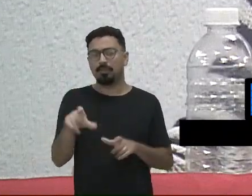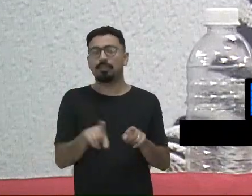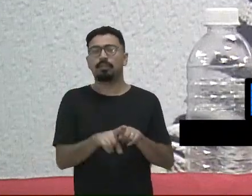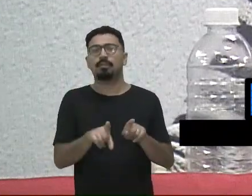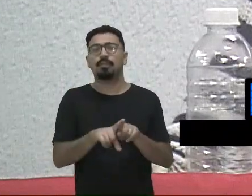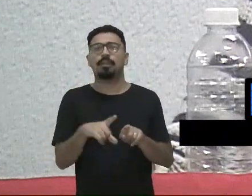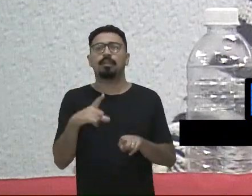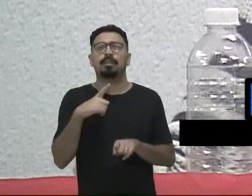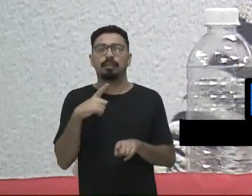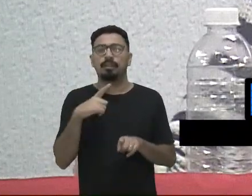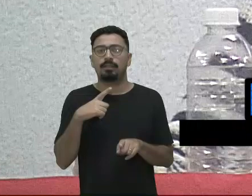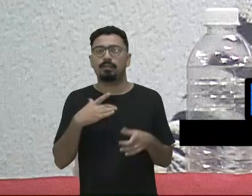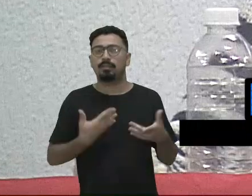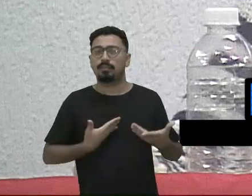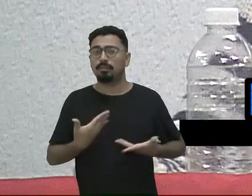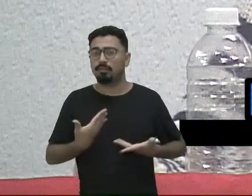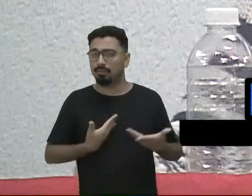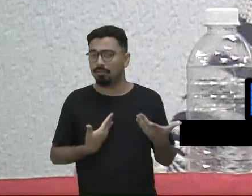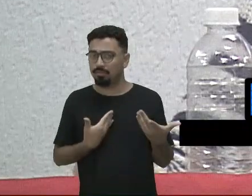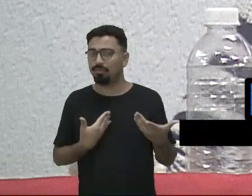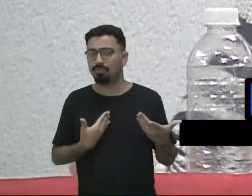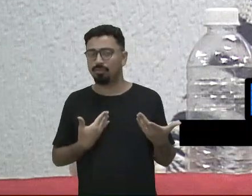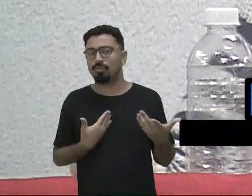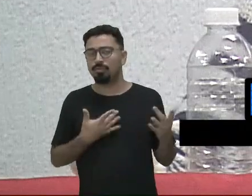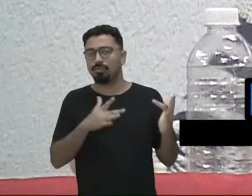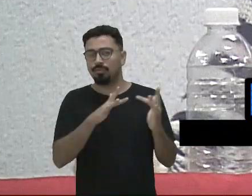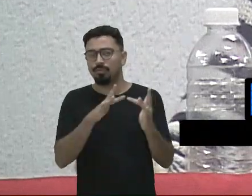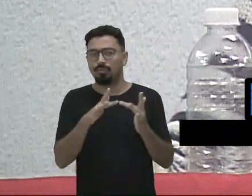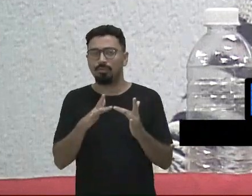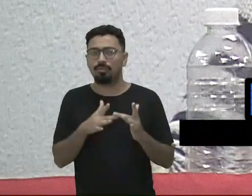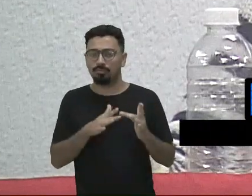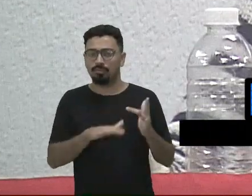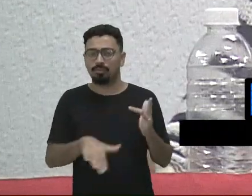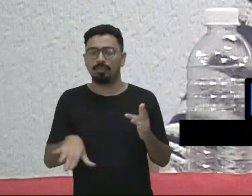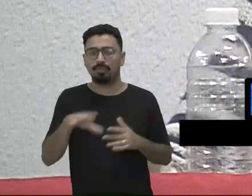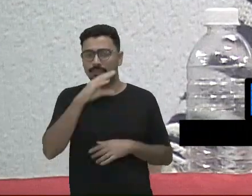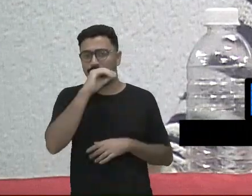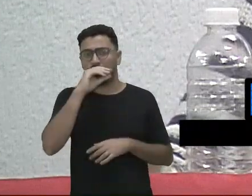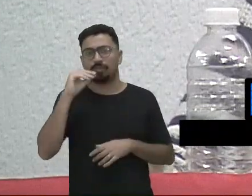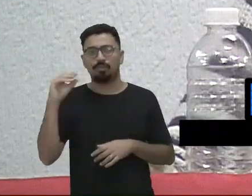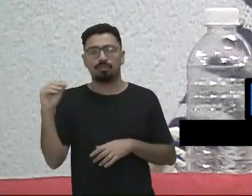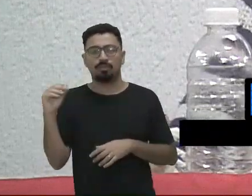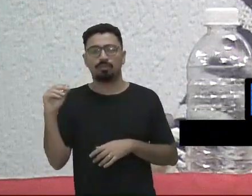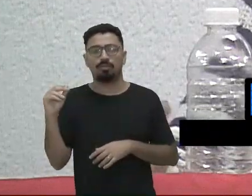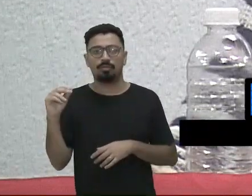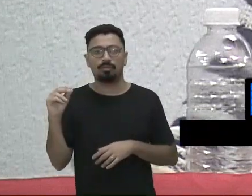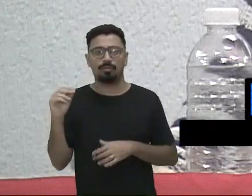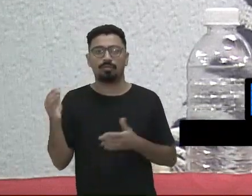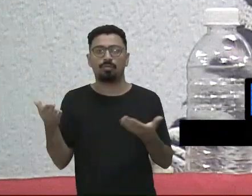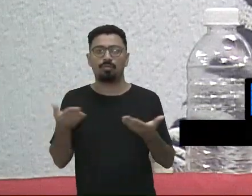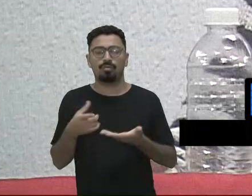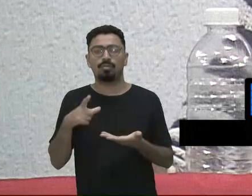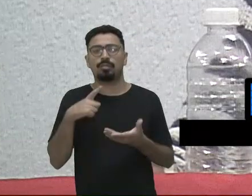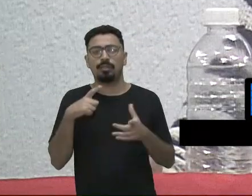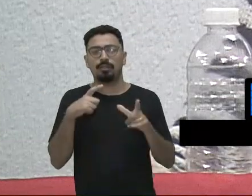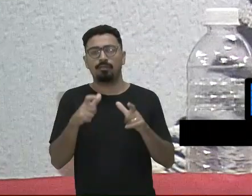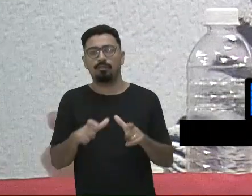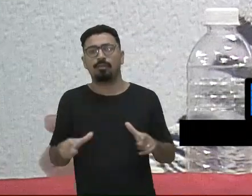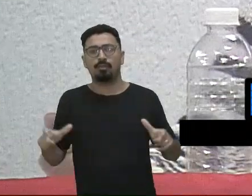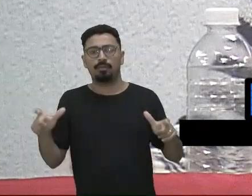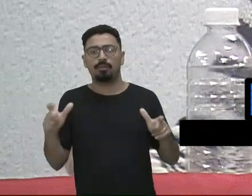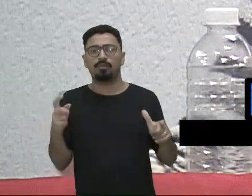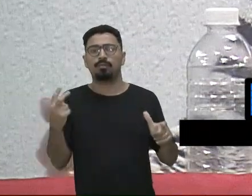convivência voltados à pessoa, à criança e adolescente. Hoje também a gente teve uma ampliação em